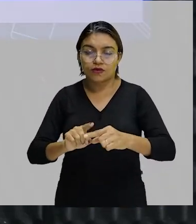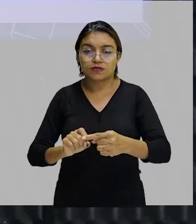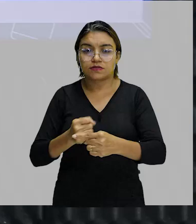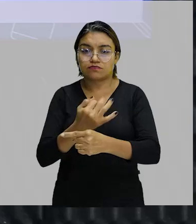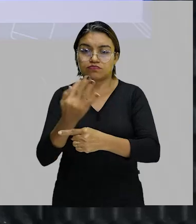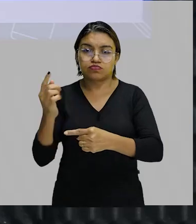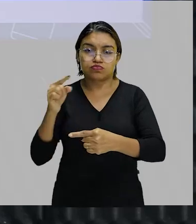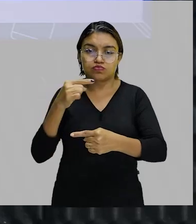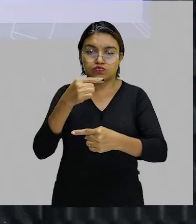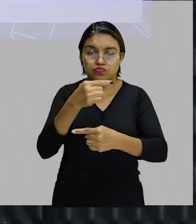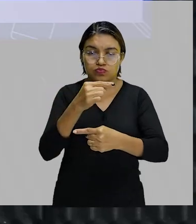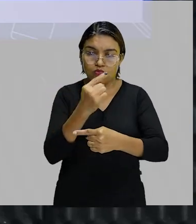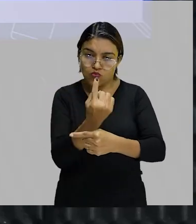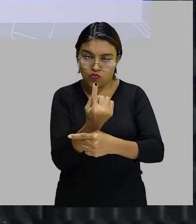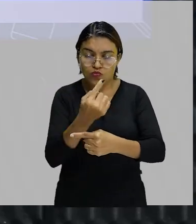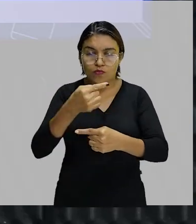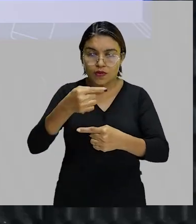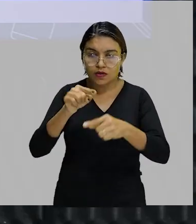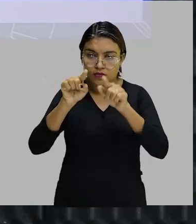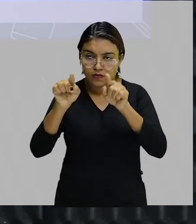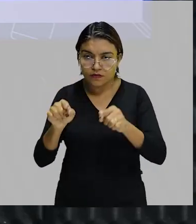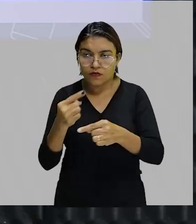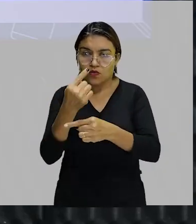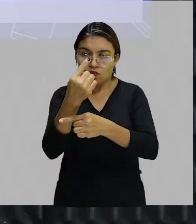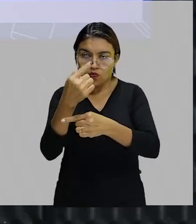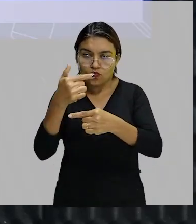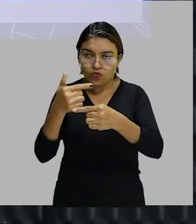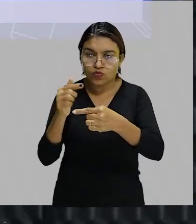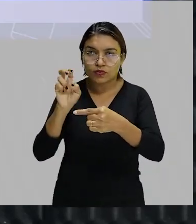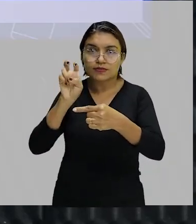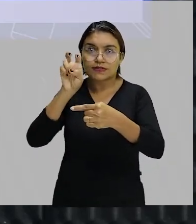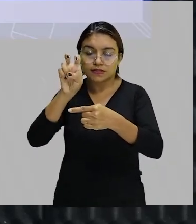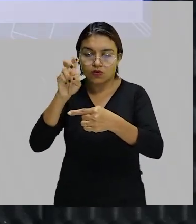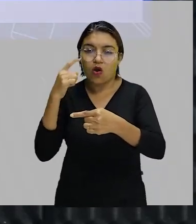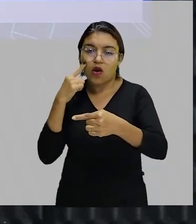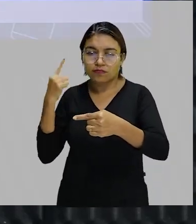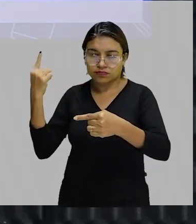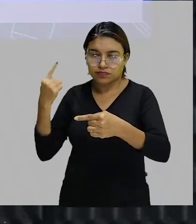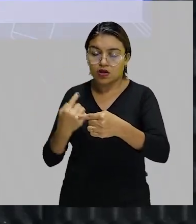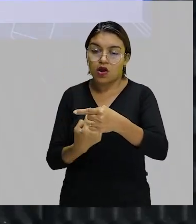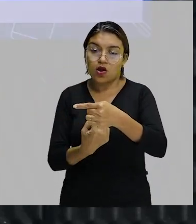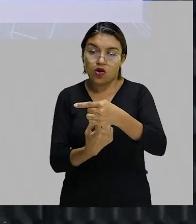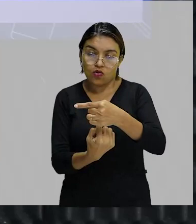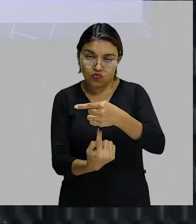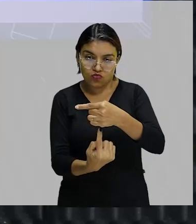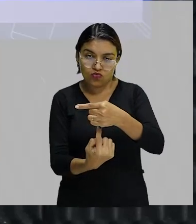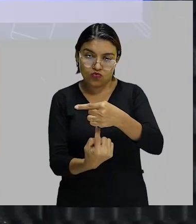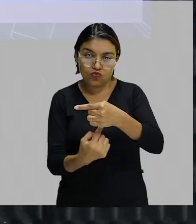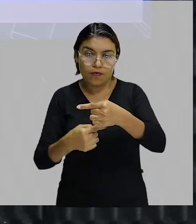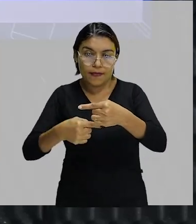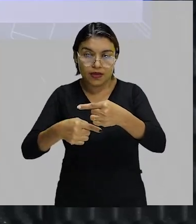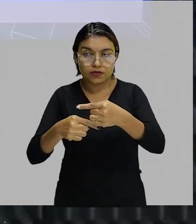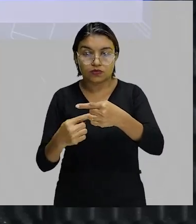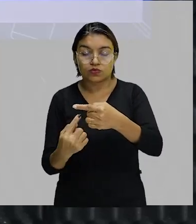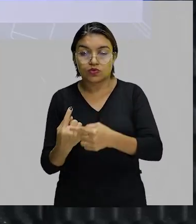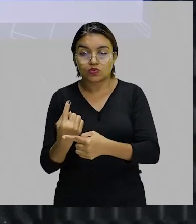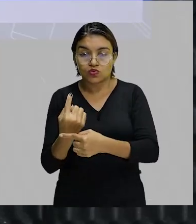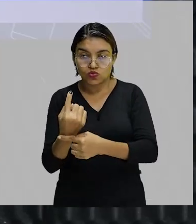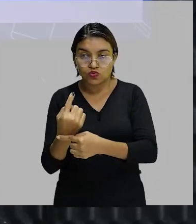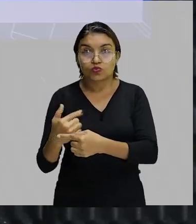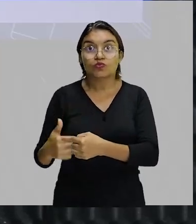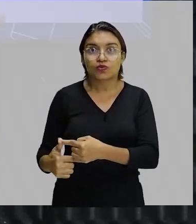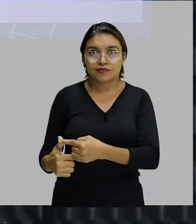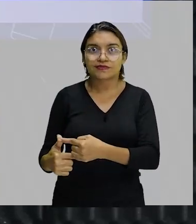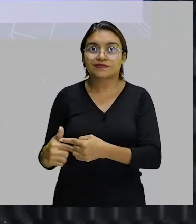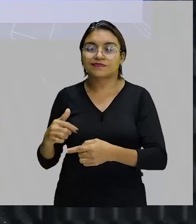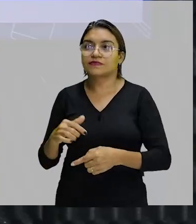potência, dividido por 1 menos meio. Gente, olha o que a gente vai fazer aqui. Inicialmente, eu vou desenvolver essa potência, eu vou dar o resultado